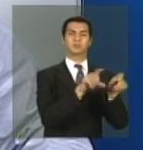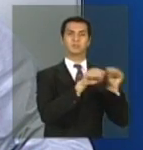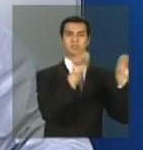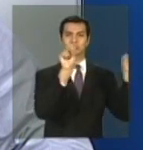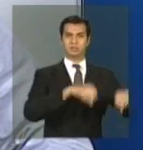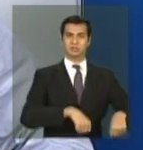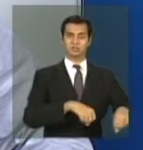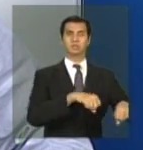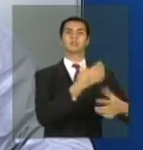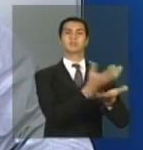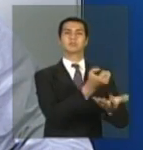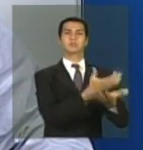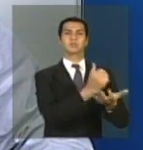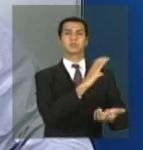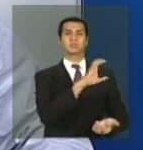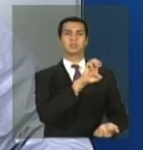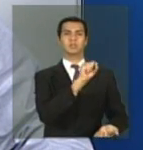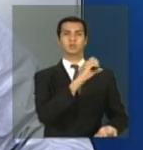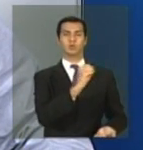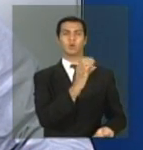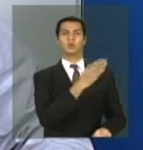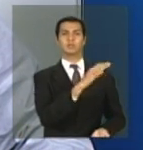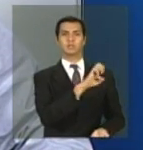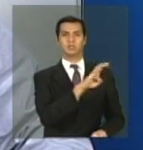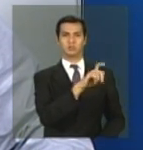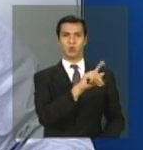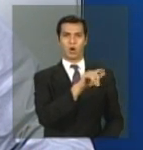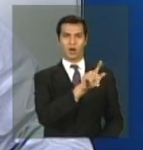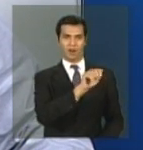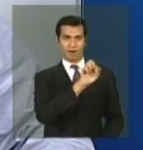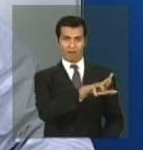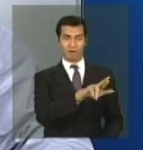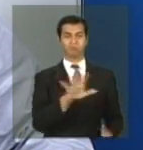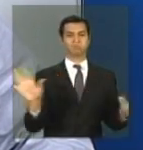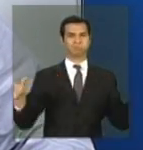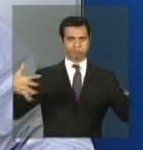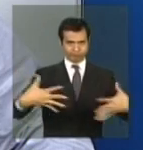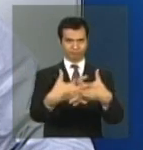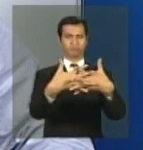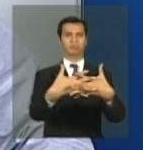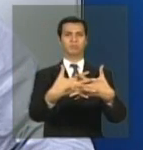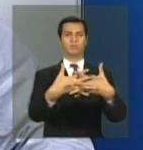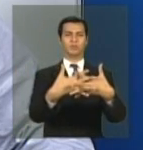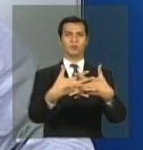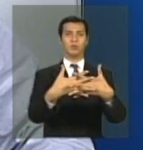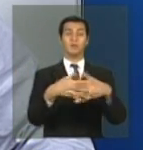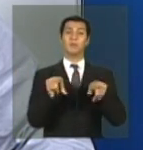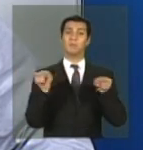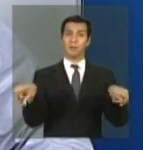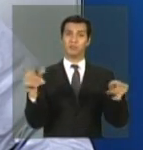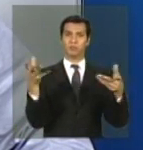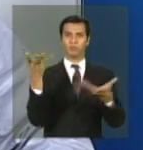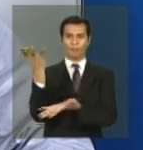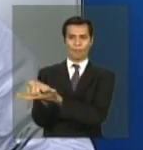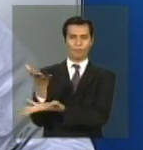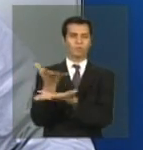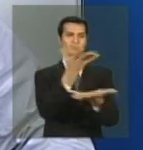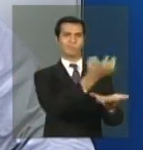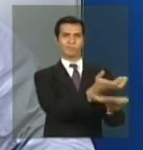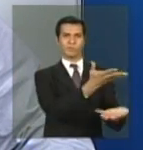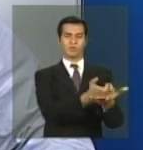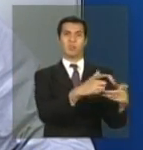de escolas do censo escolar. Né, e isso tem dado bons resultados. Mas, como os cadastros são muito grandes, às vezes, né,